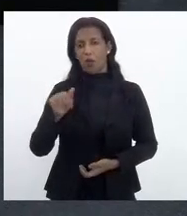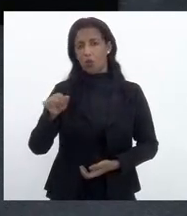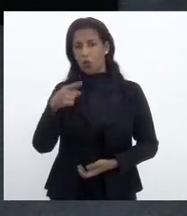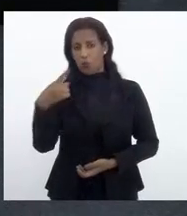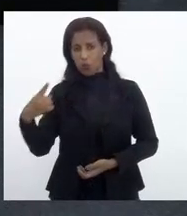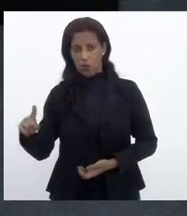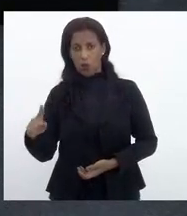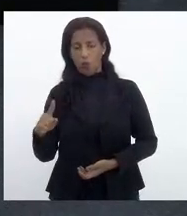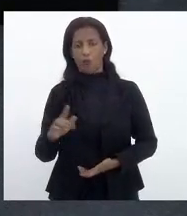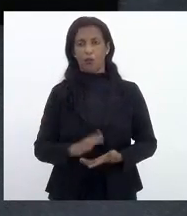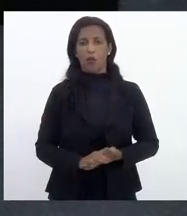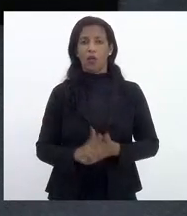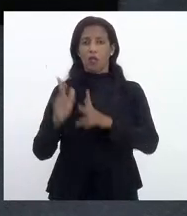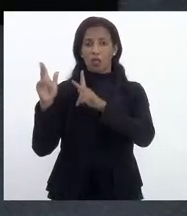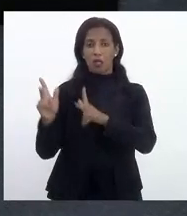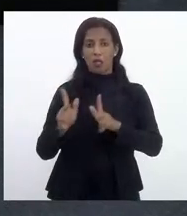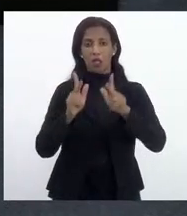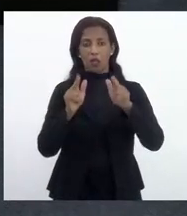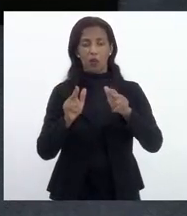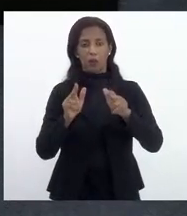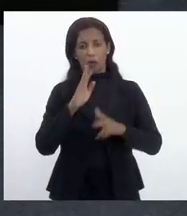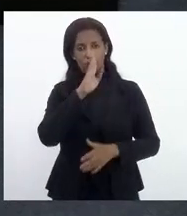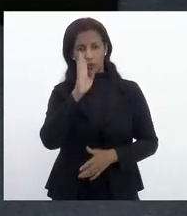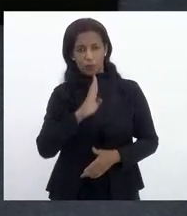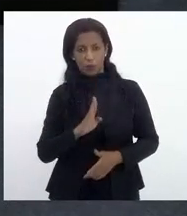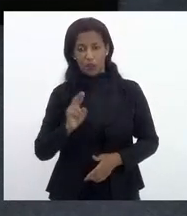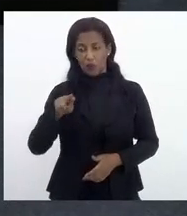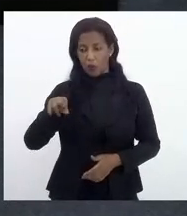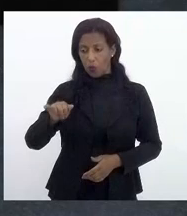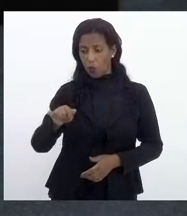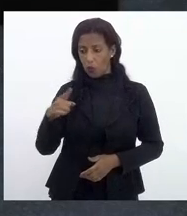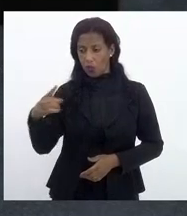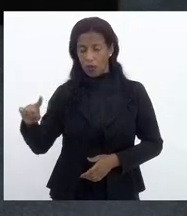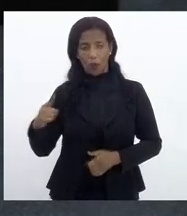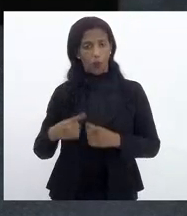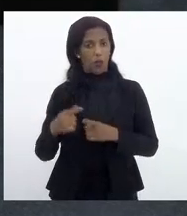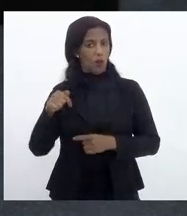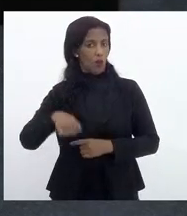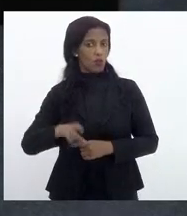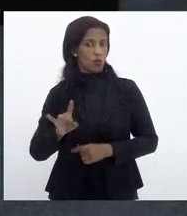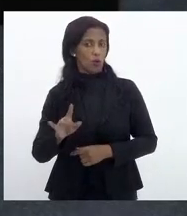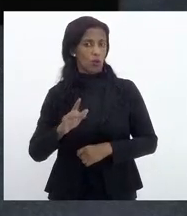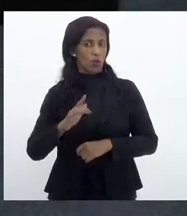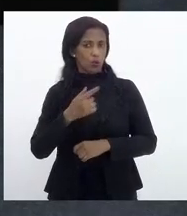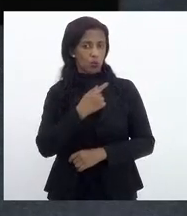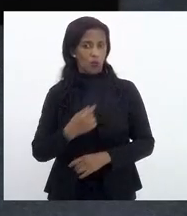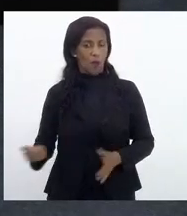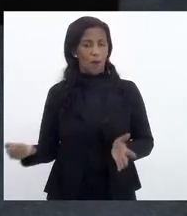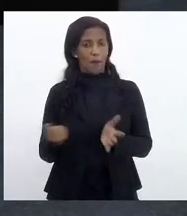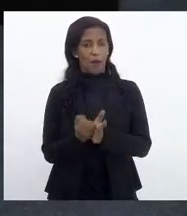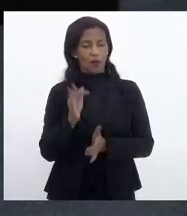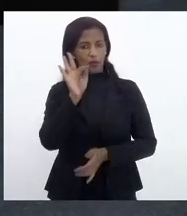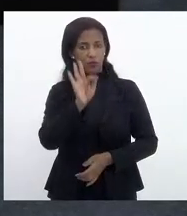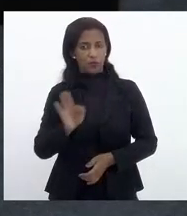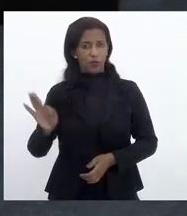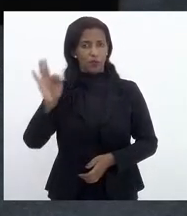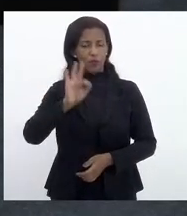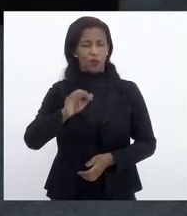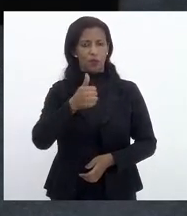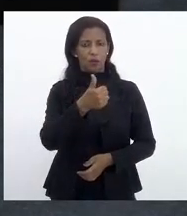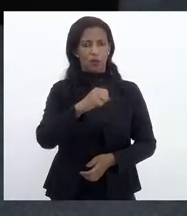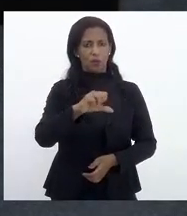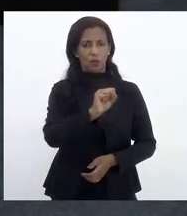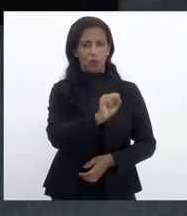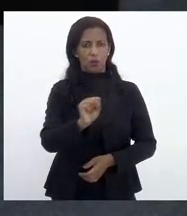trata os cariocas como brasileiros e eu digo União porque não é só isso o governo que um pacto federativo que desde a